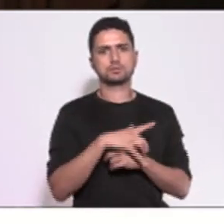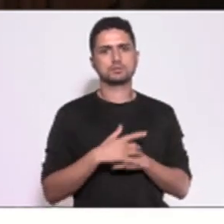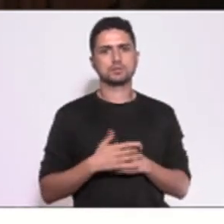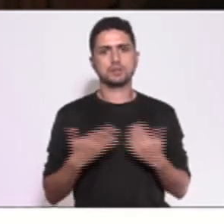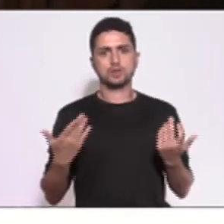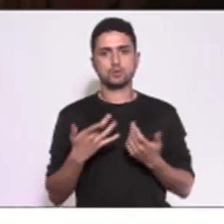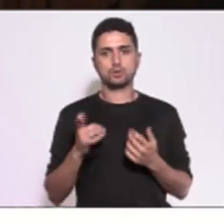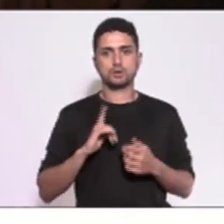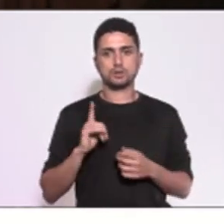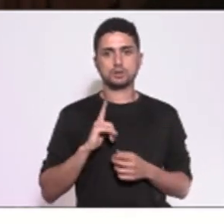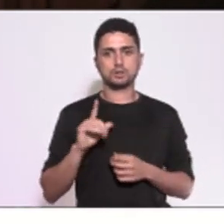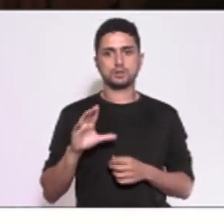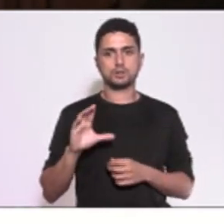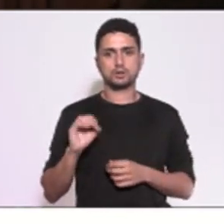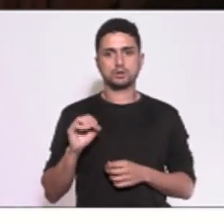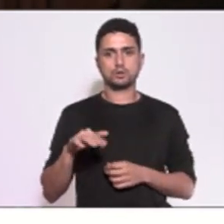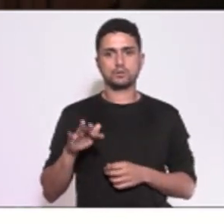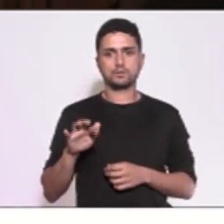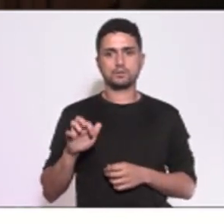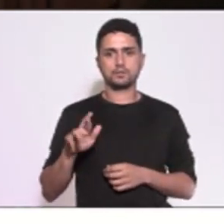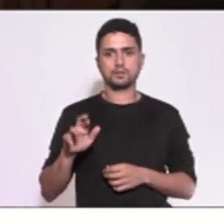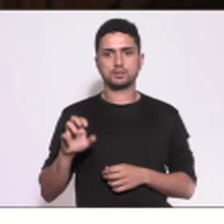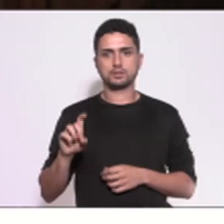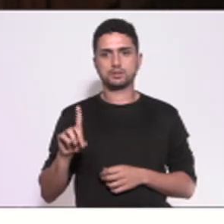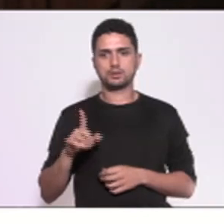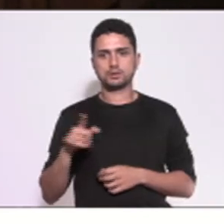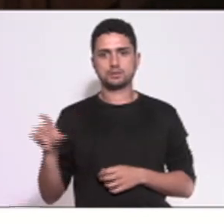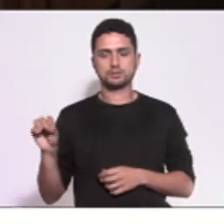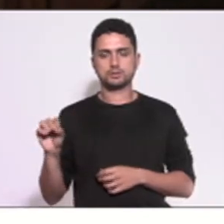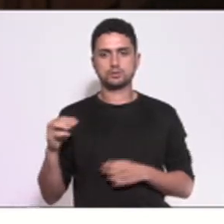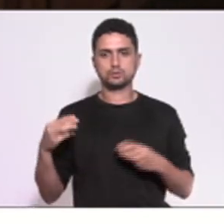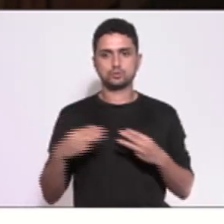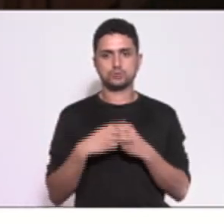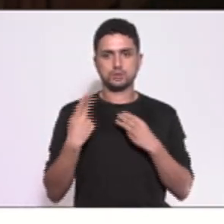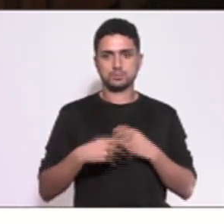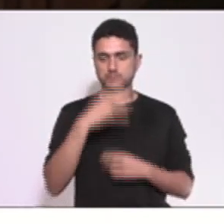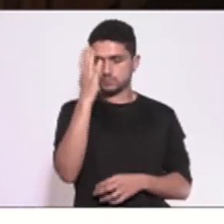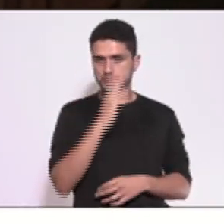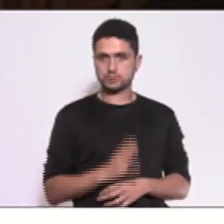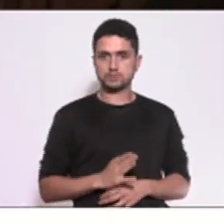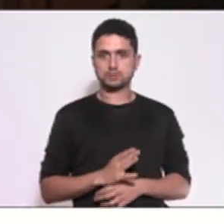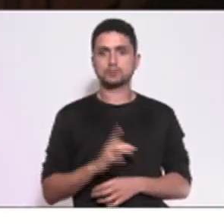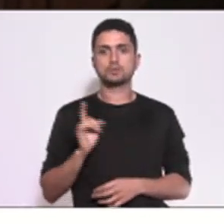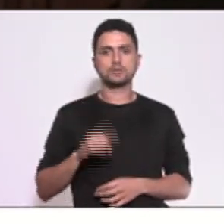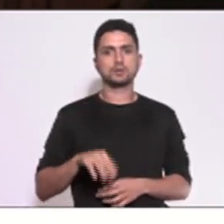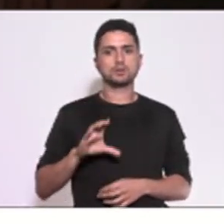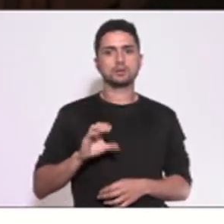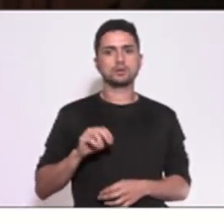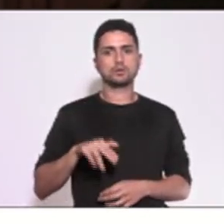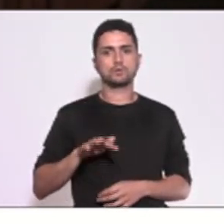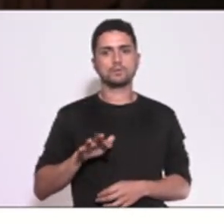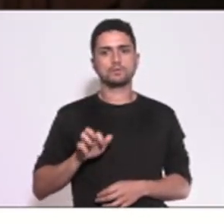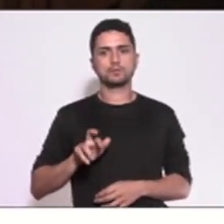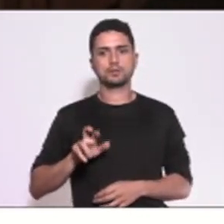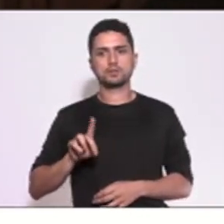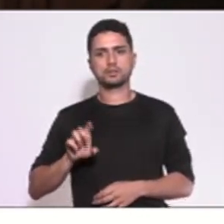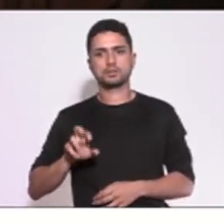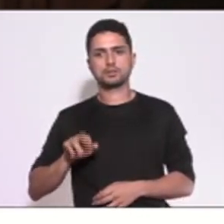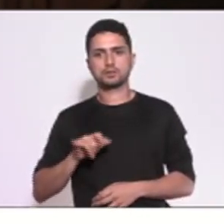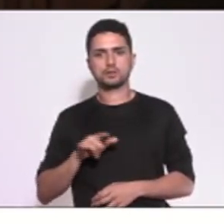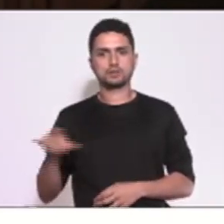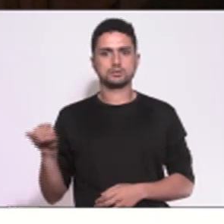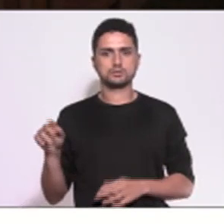a Confederação Judaica Brasileira, que é a Confederação dos Bnei Anussim,